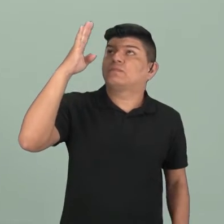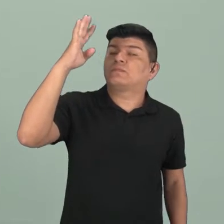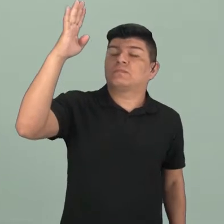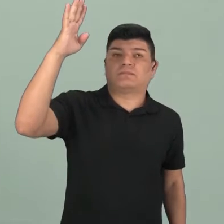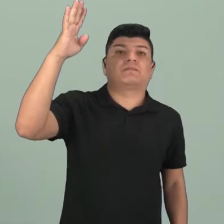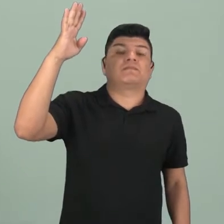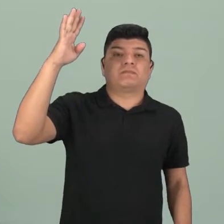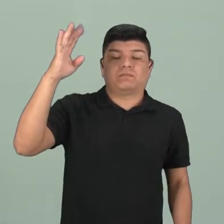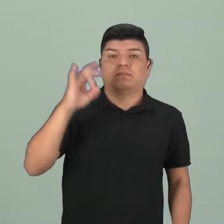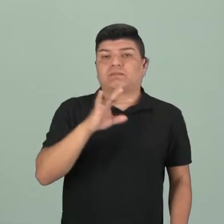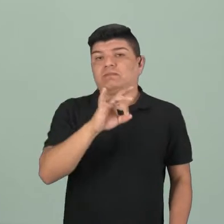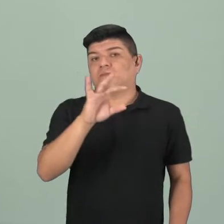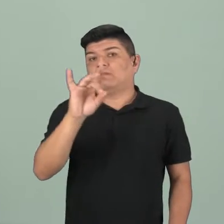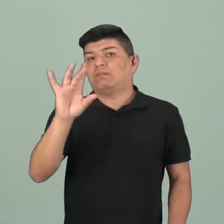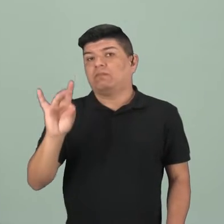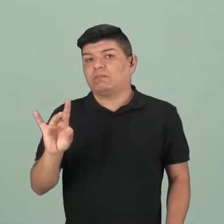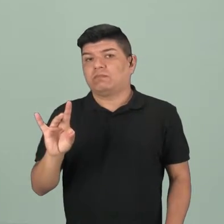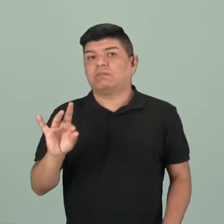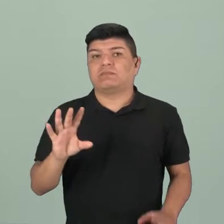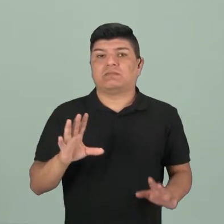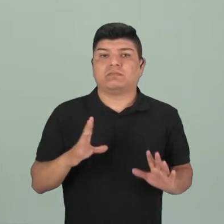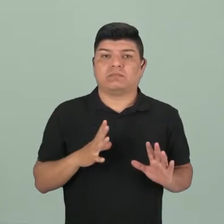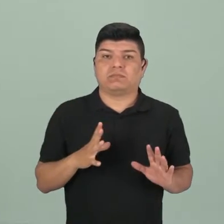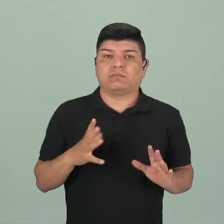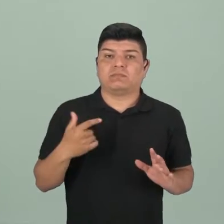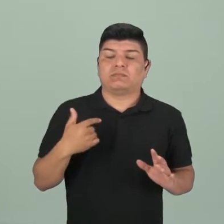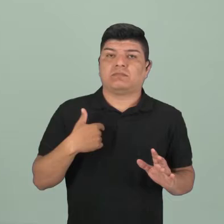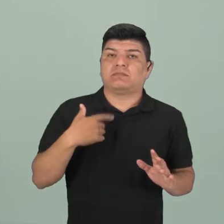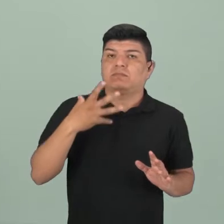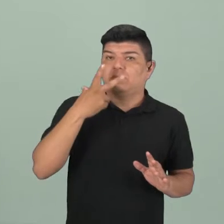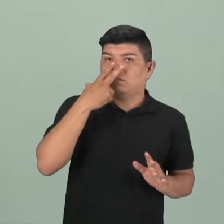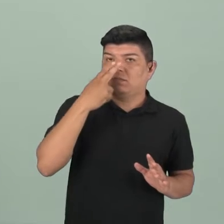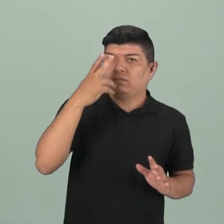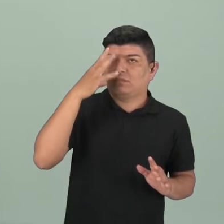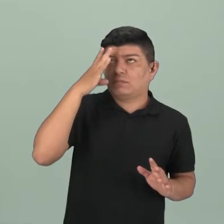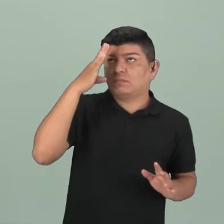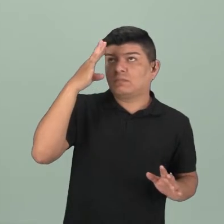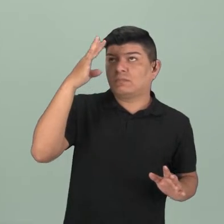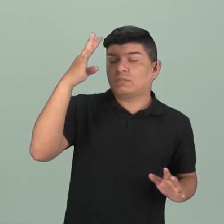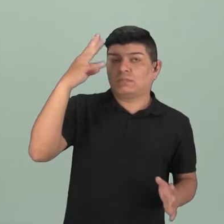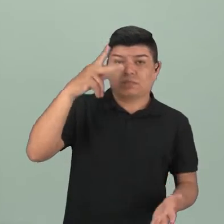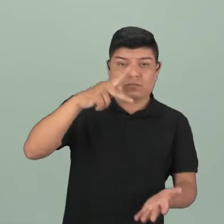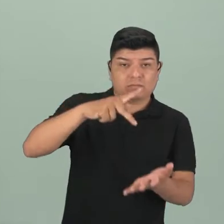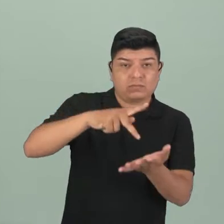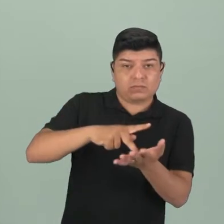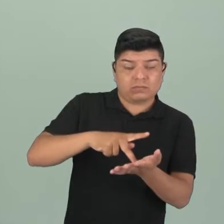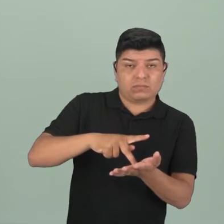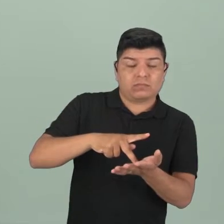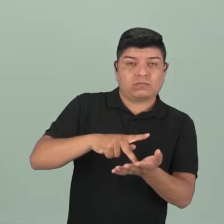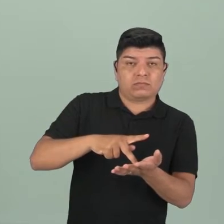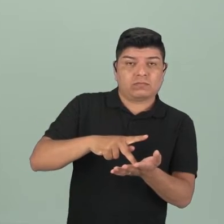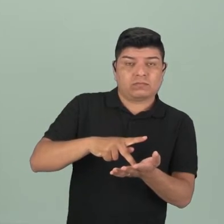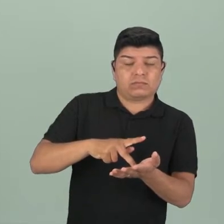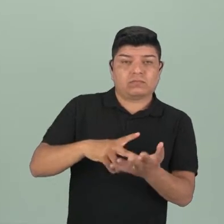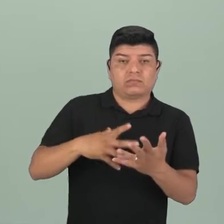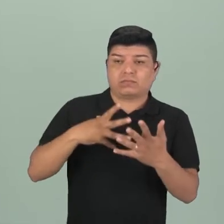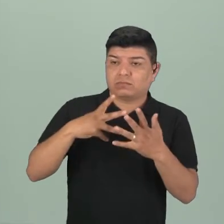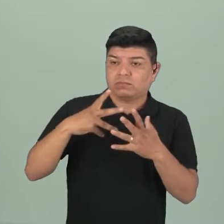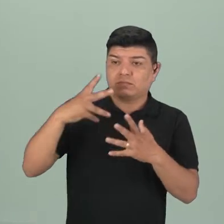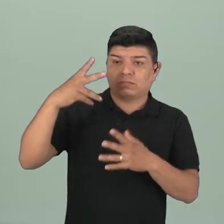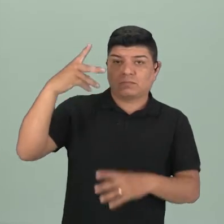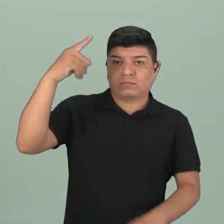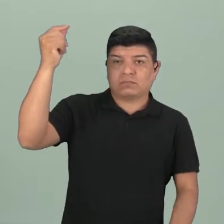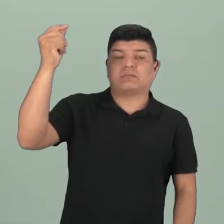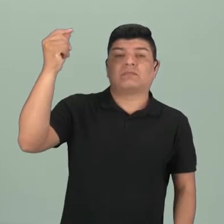a criatividade, né? Então, eu me desloco daquilo que é real, né? E isso eu chamo, quando eu falo